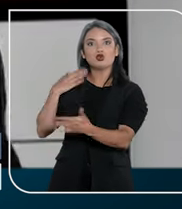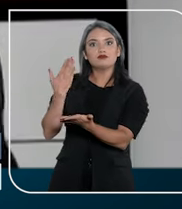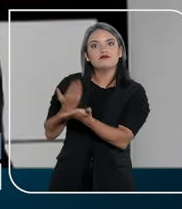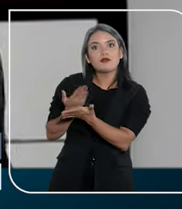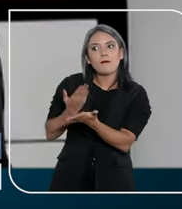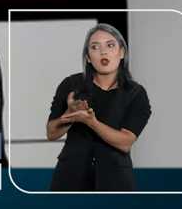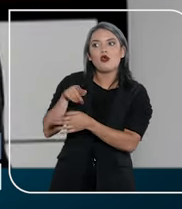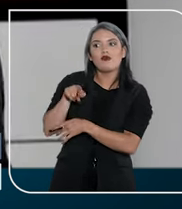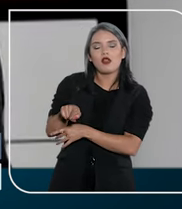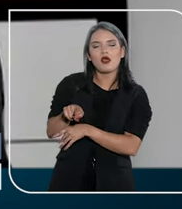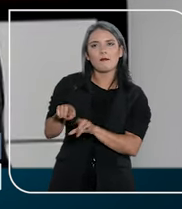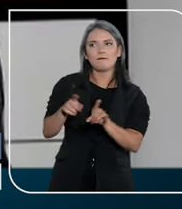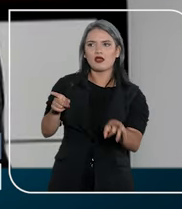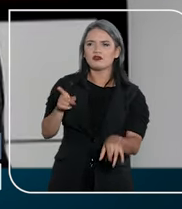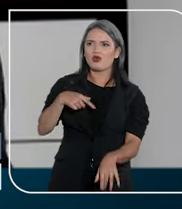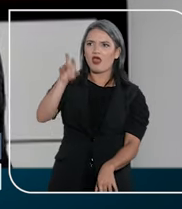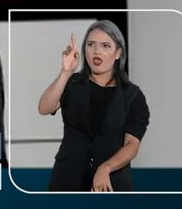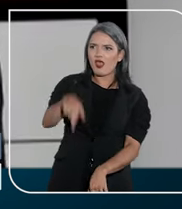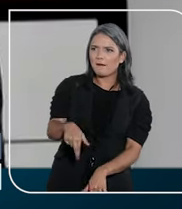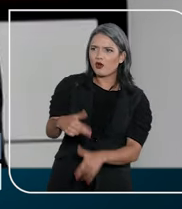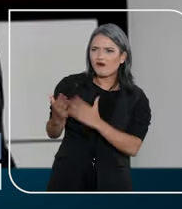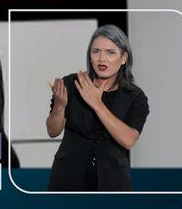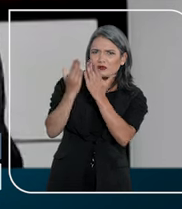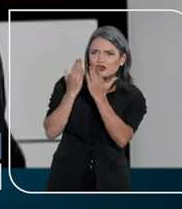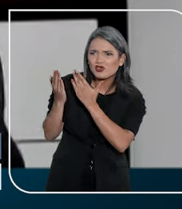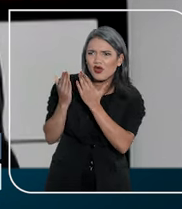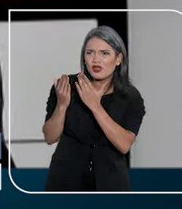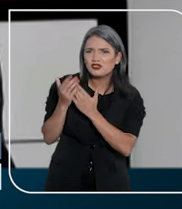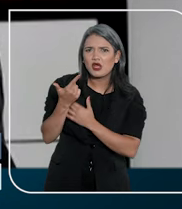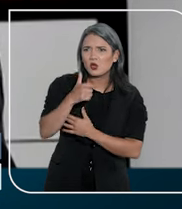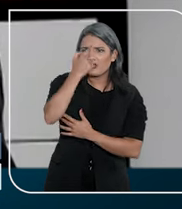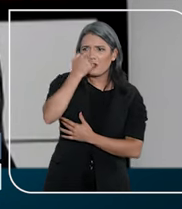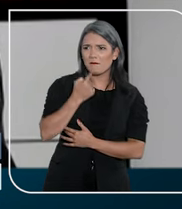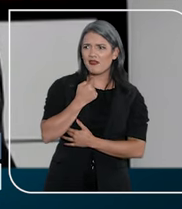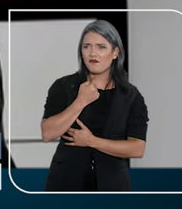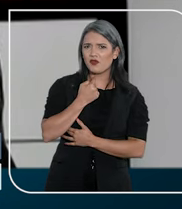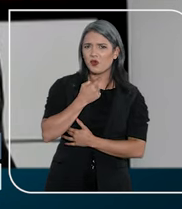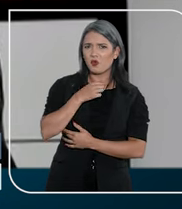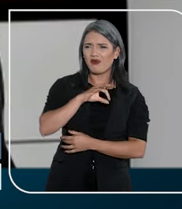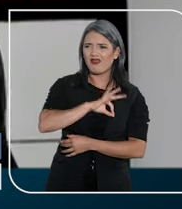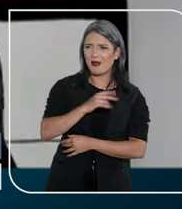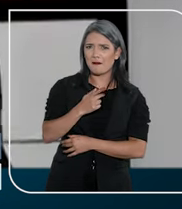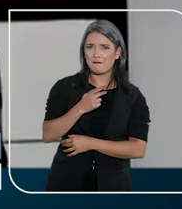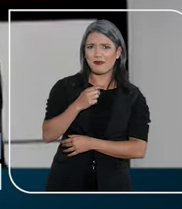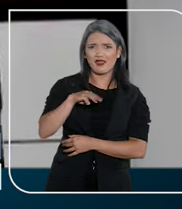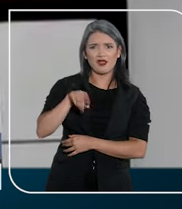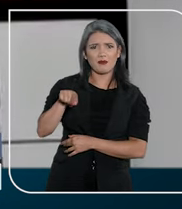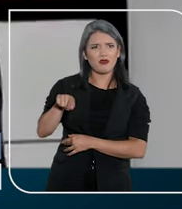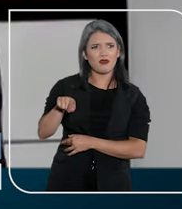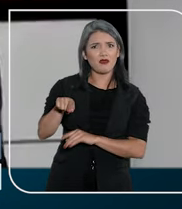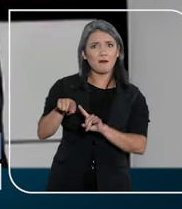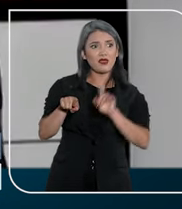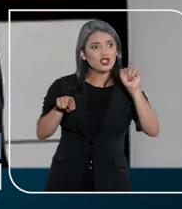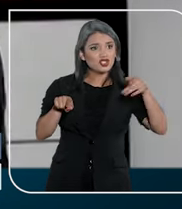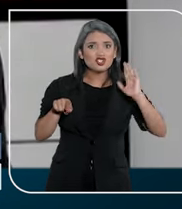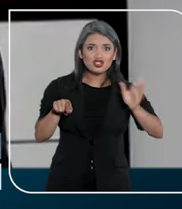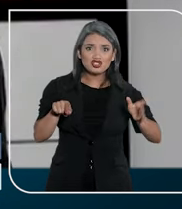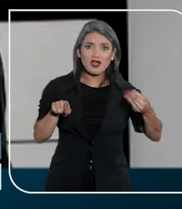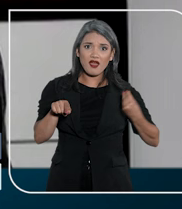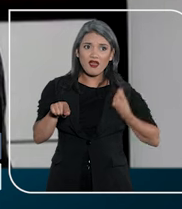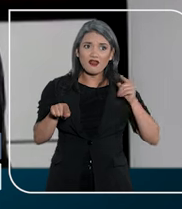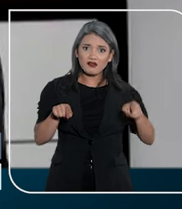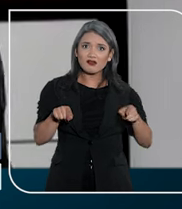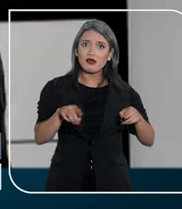e reprovado no exame psicológico porque eu não tenho perfil para ser militar. Mas eu já sou policial militar em Santa